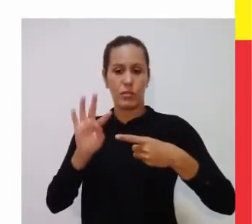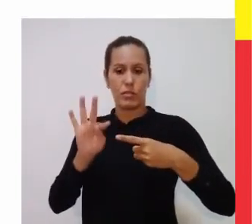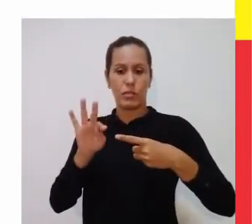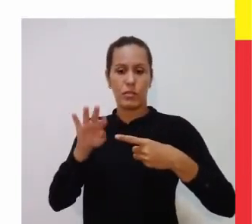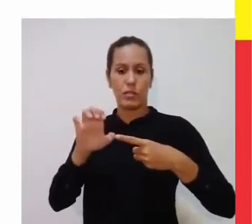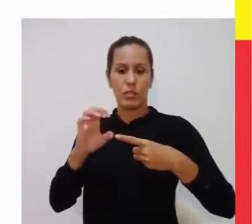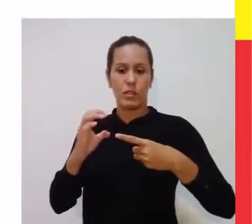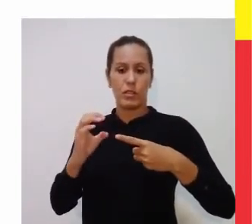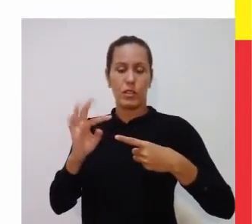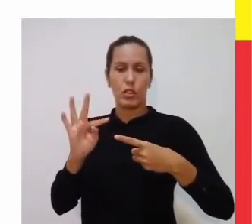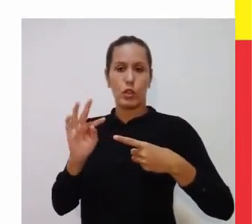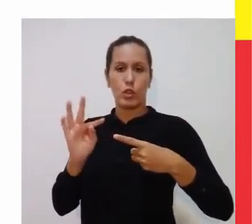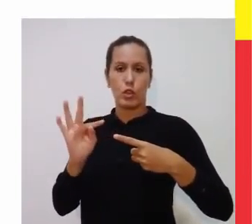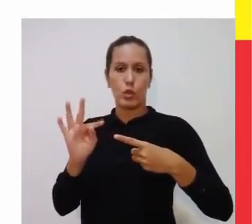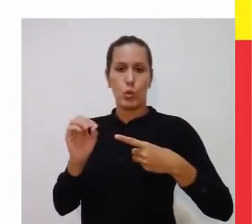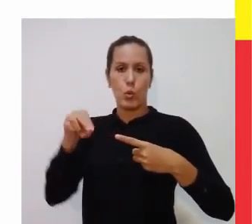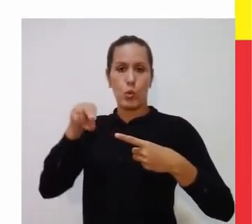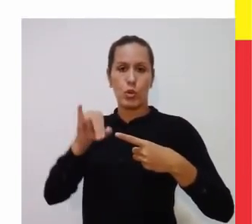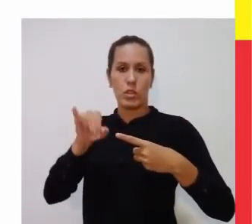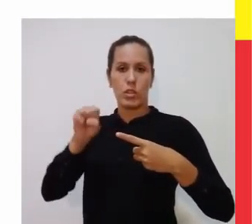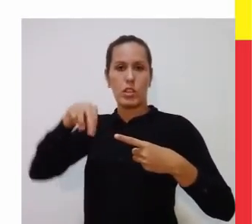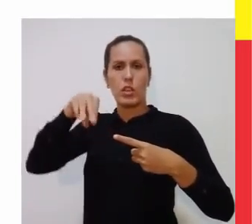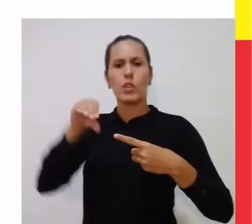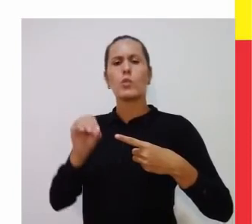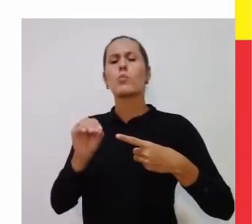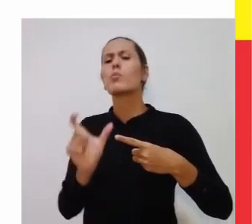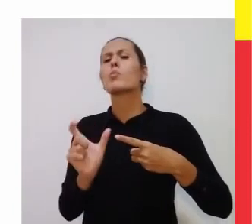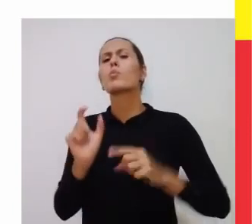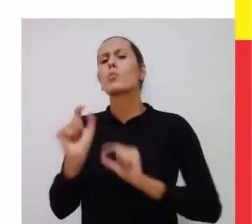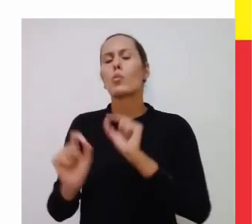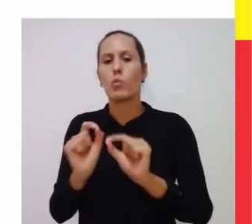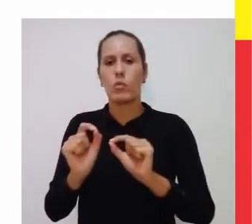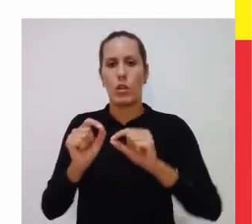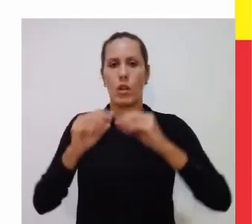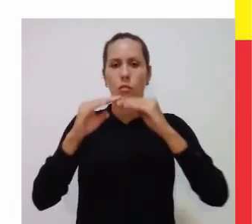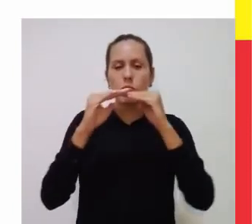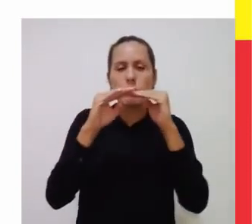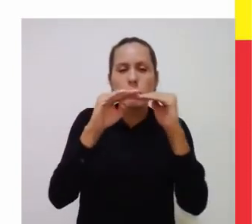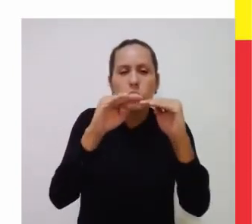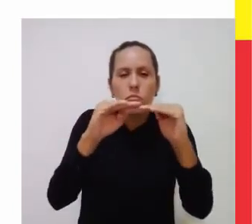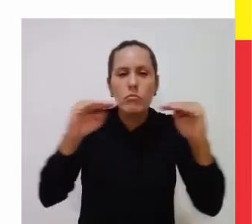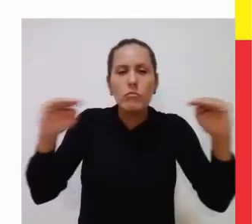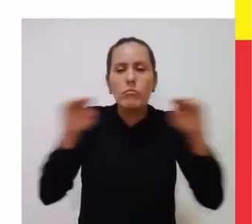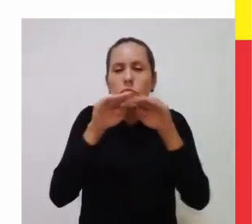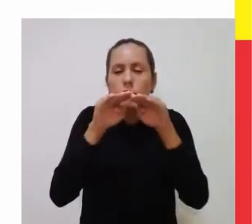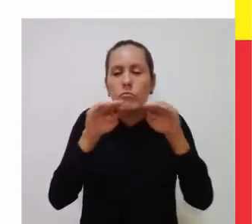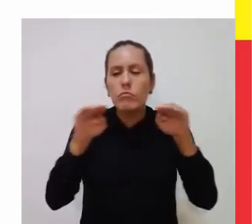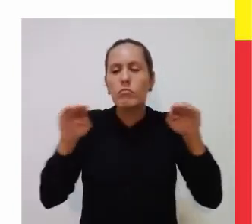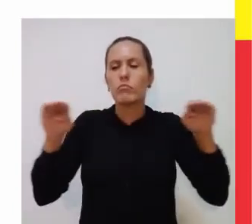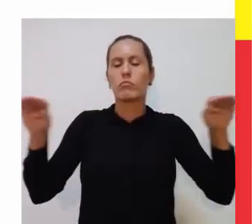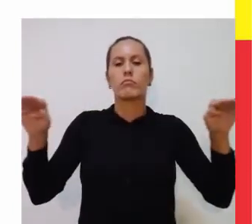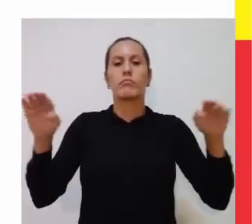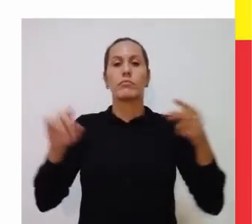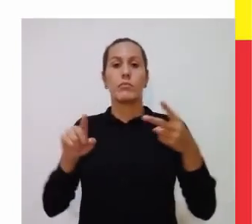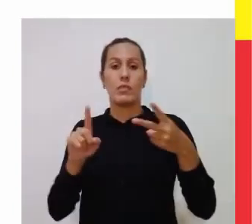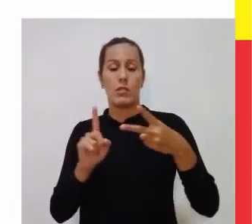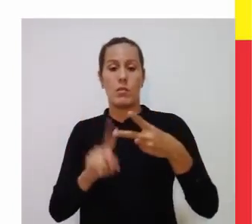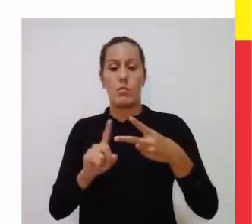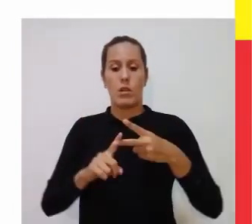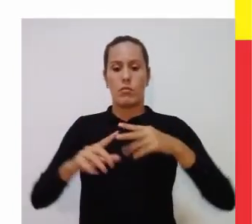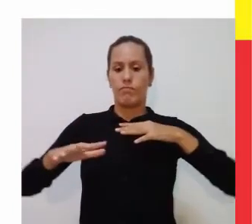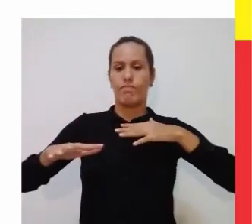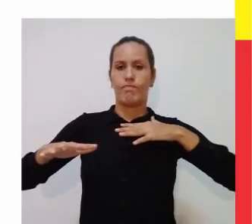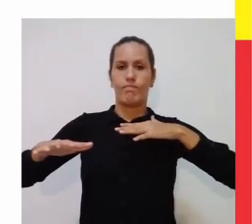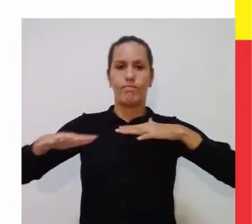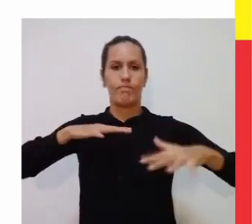O tectonismo, certo? No tectonismo a gente vai observar, certo? Que são linhas horizontais, tá? A gente vai ter também os abalos sísmicos,